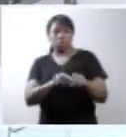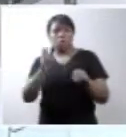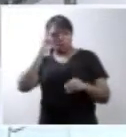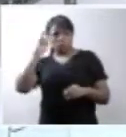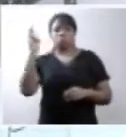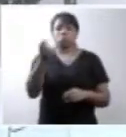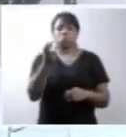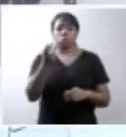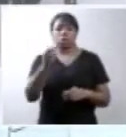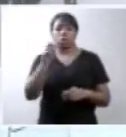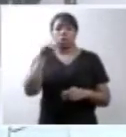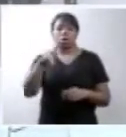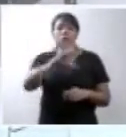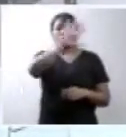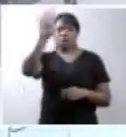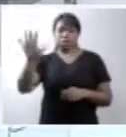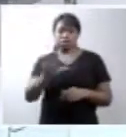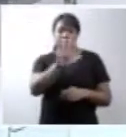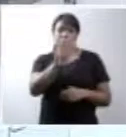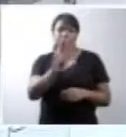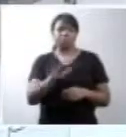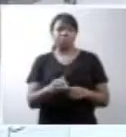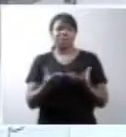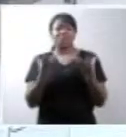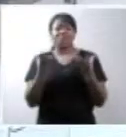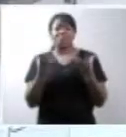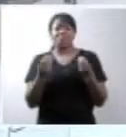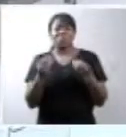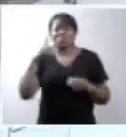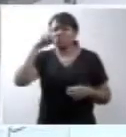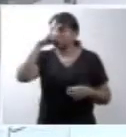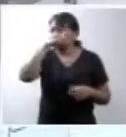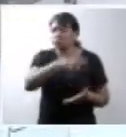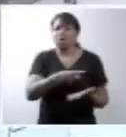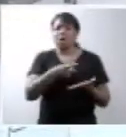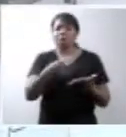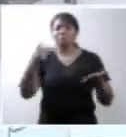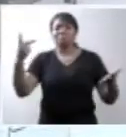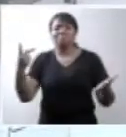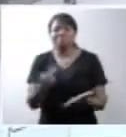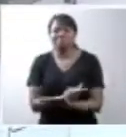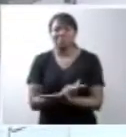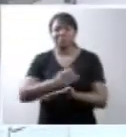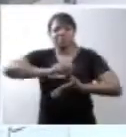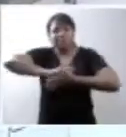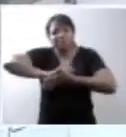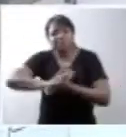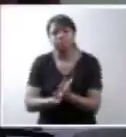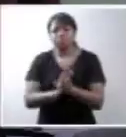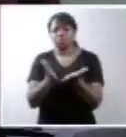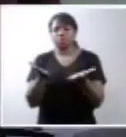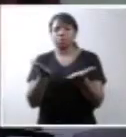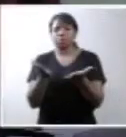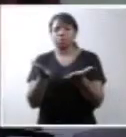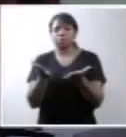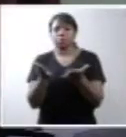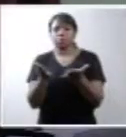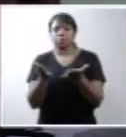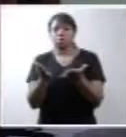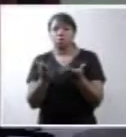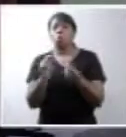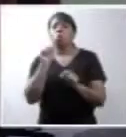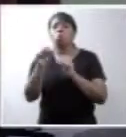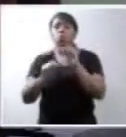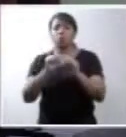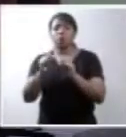cultura da nação. Tanta dificuldade em admitir que discriminamos. Entretanto, o